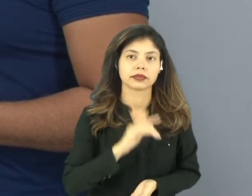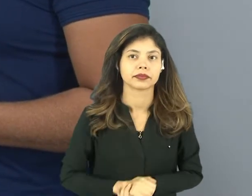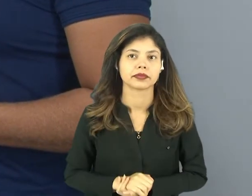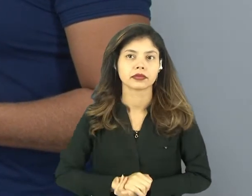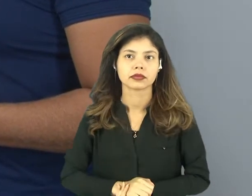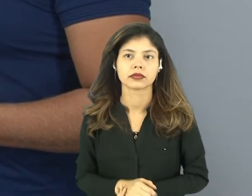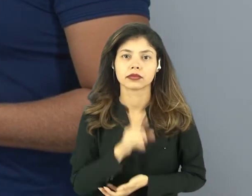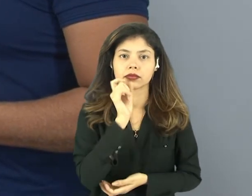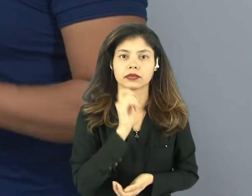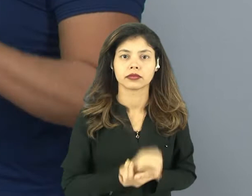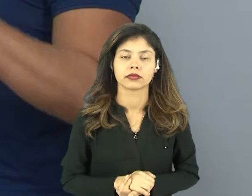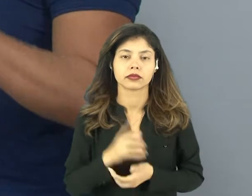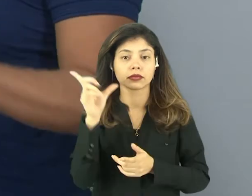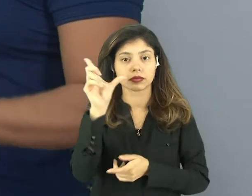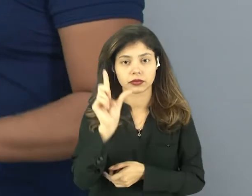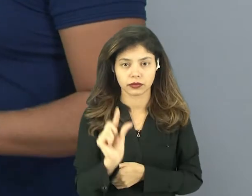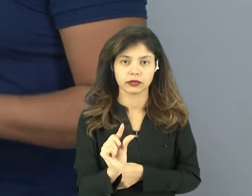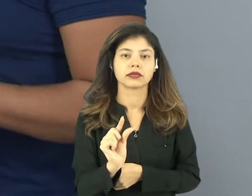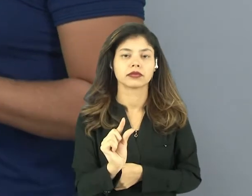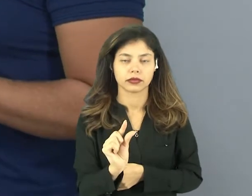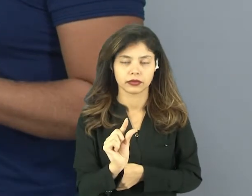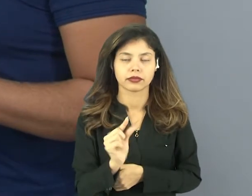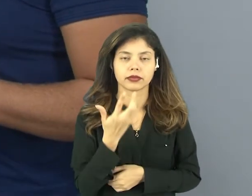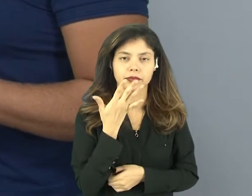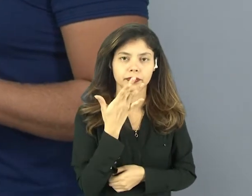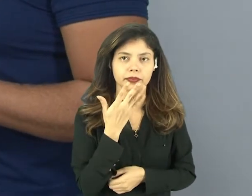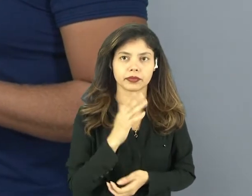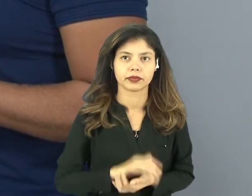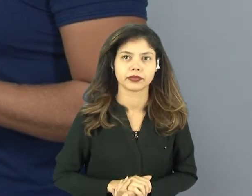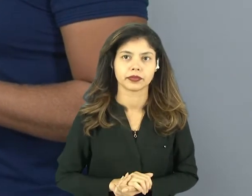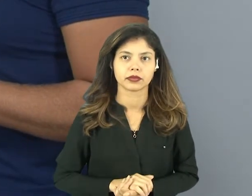azul, mínima, né? Mais